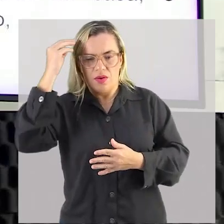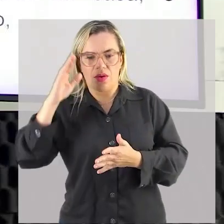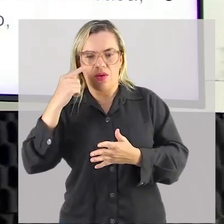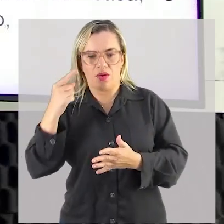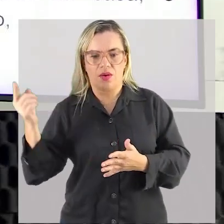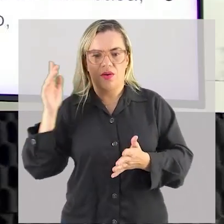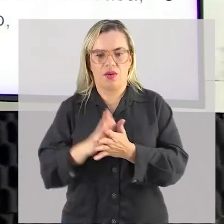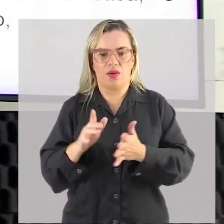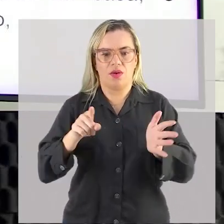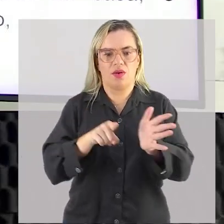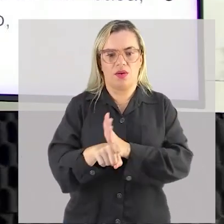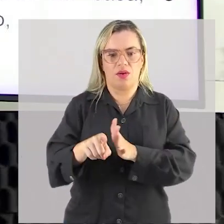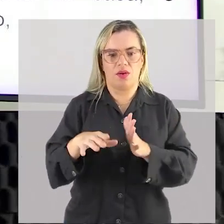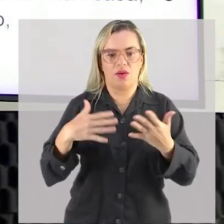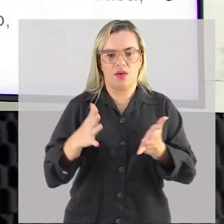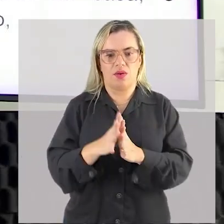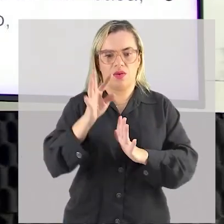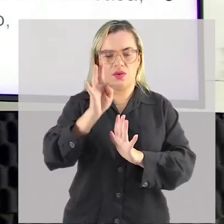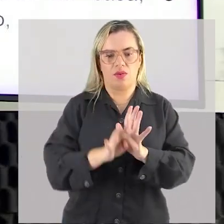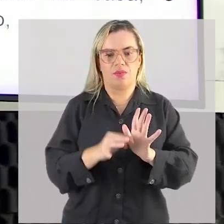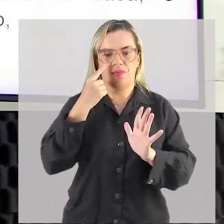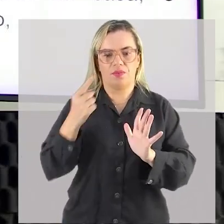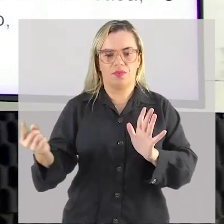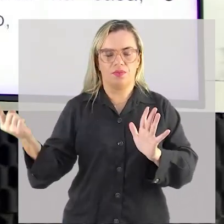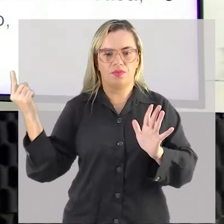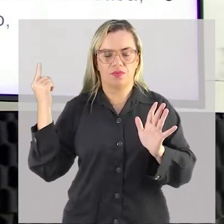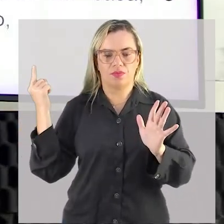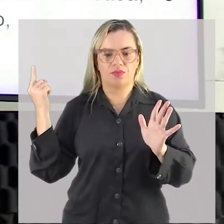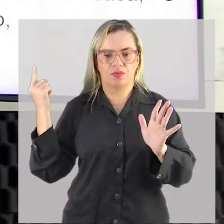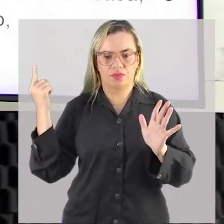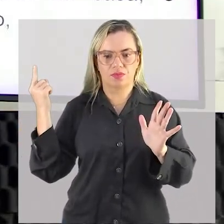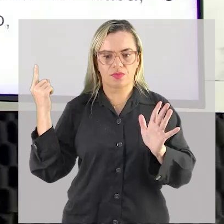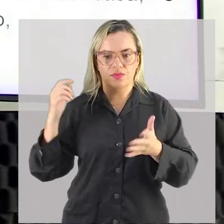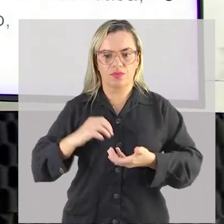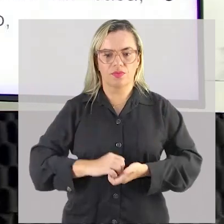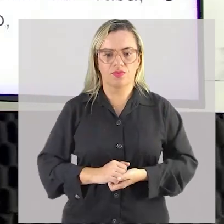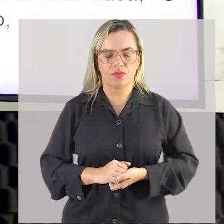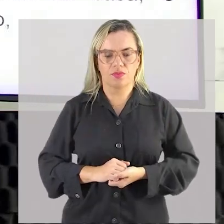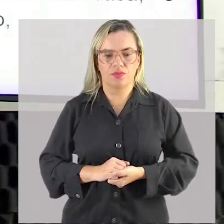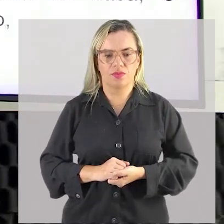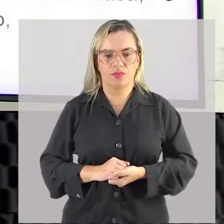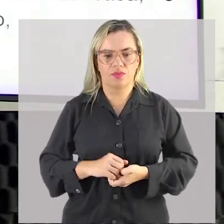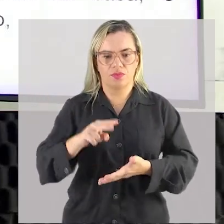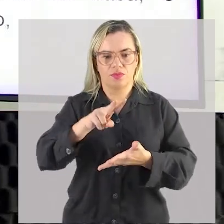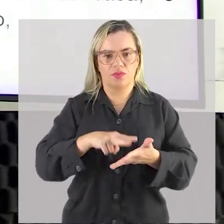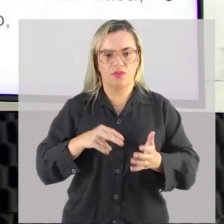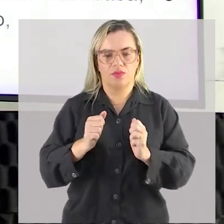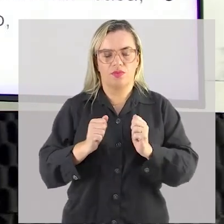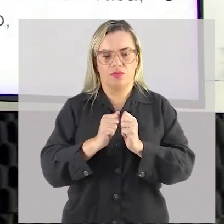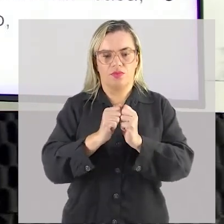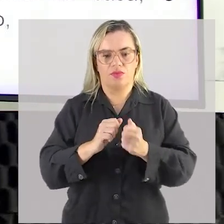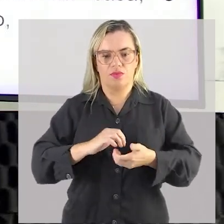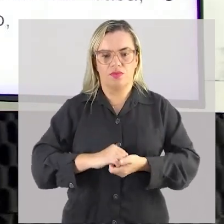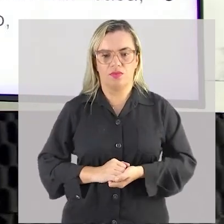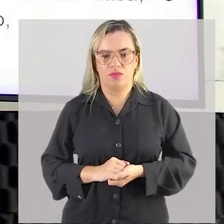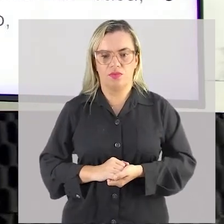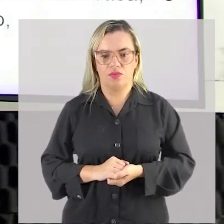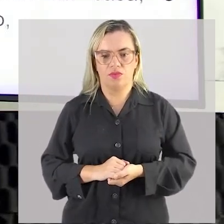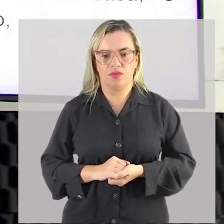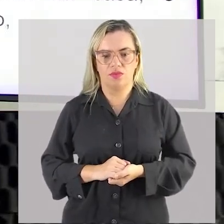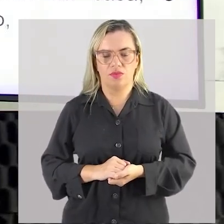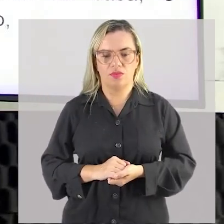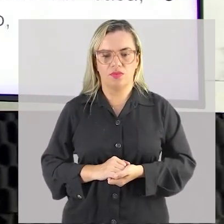temos uma questão aqui tá bom texto foi então que Ana Rosa veio ao mundo a princípio muito